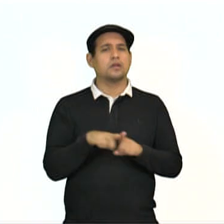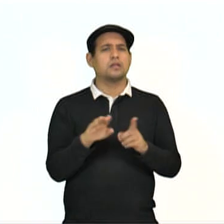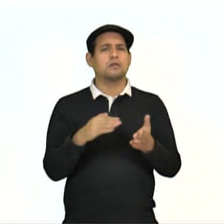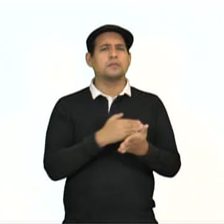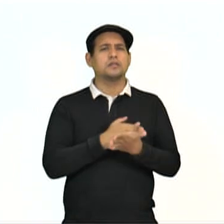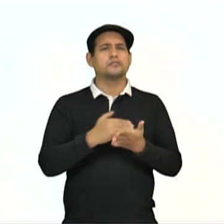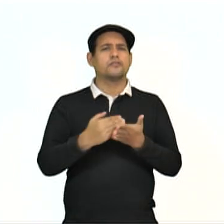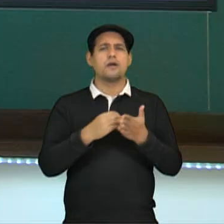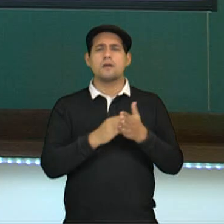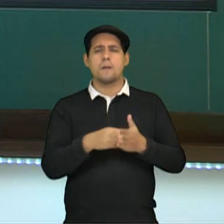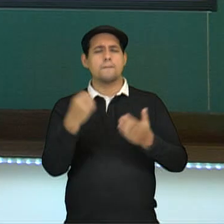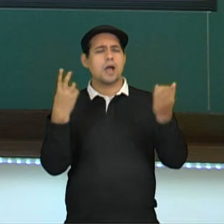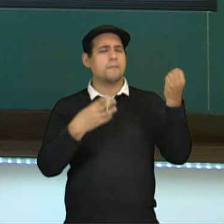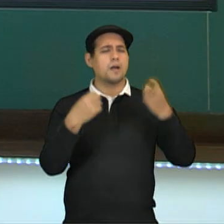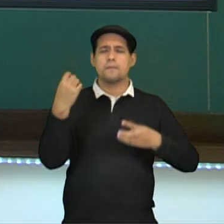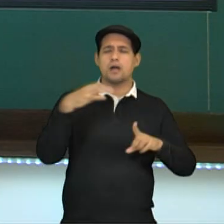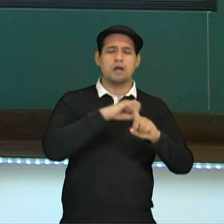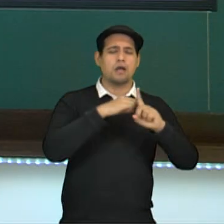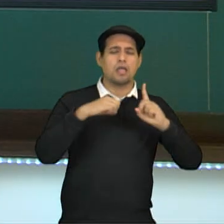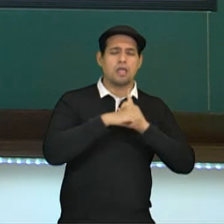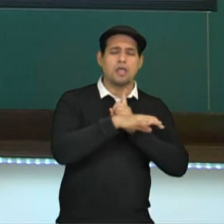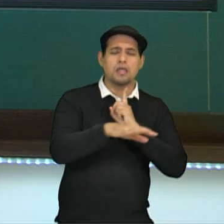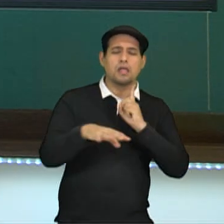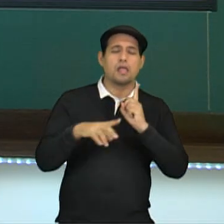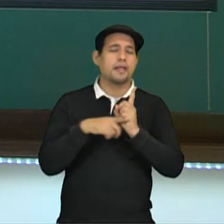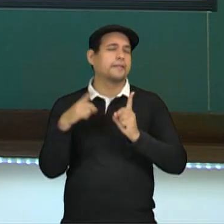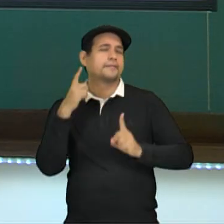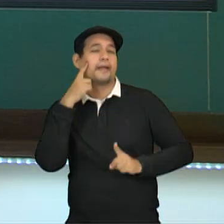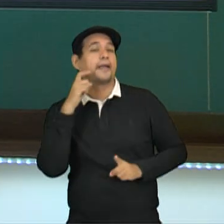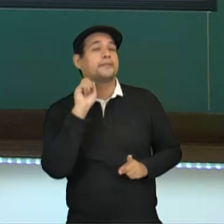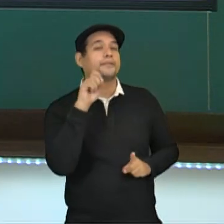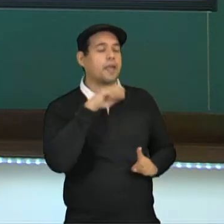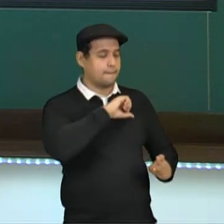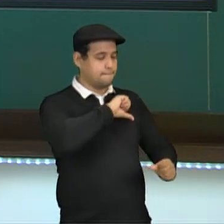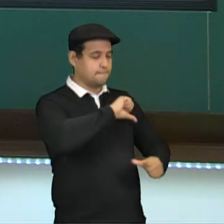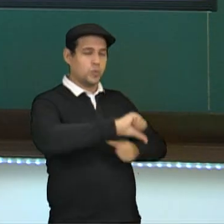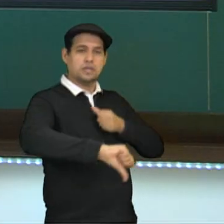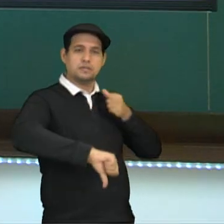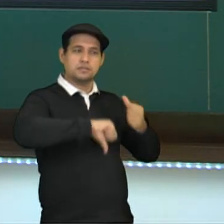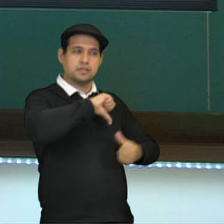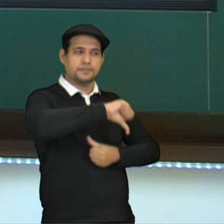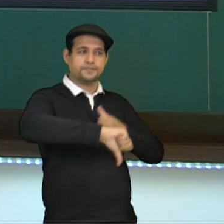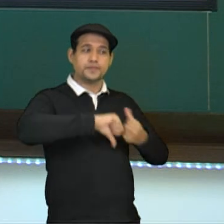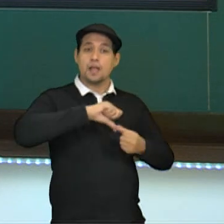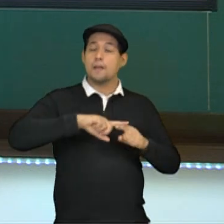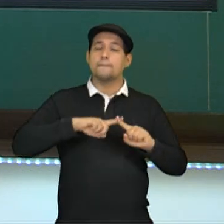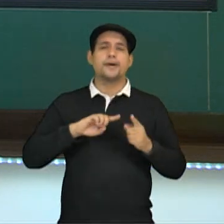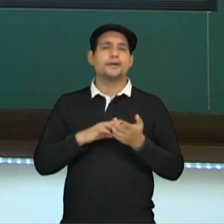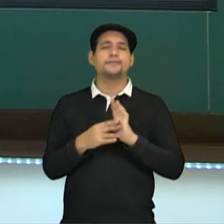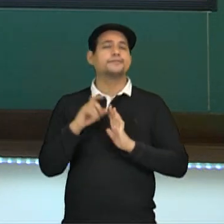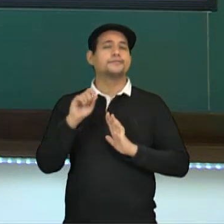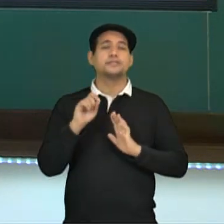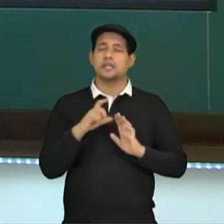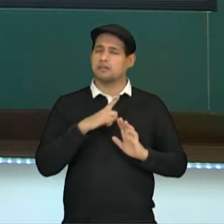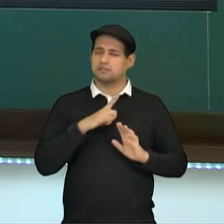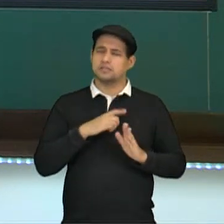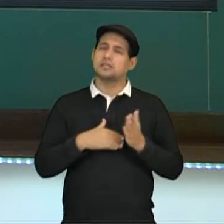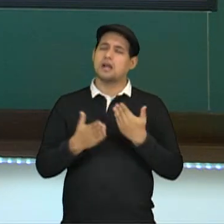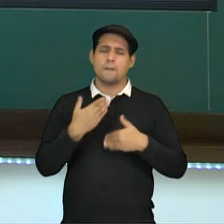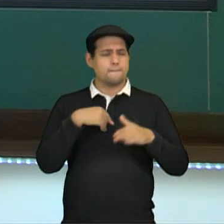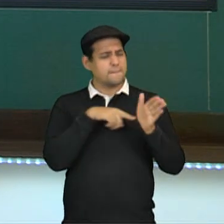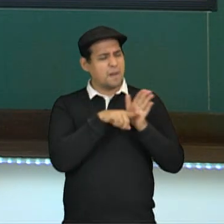na sociedade da época essa ideia de mudanças, tá? Foi, na época,